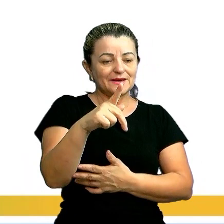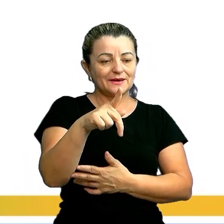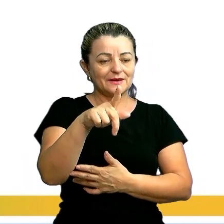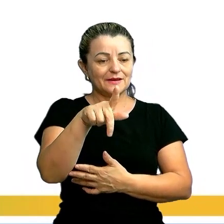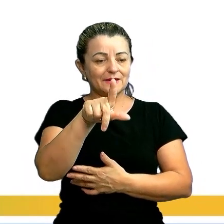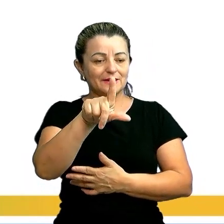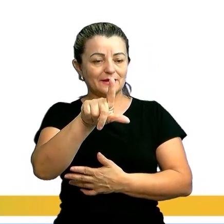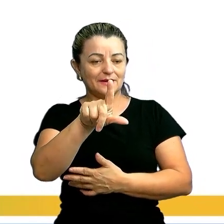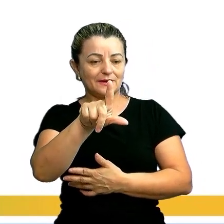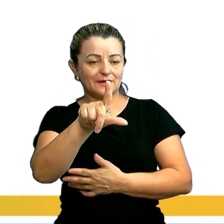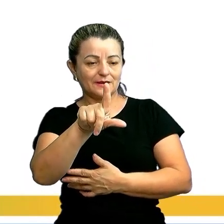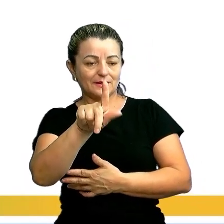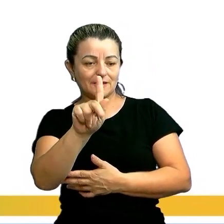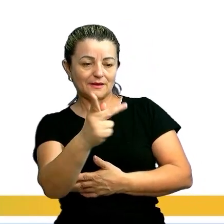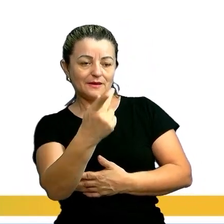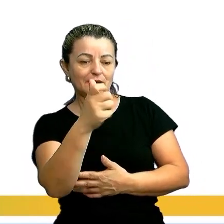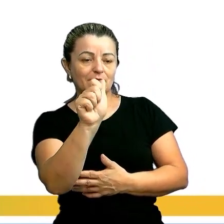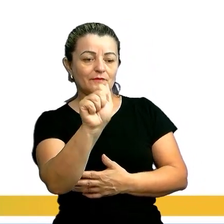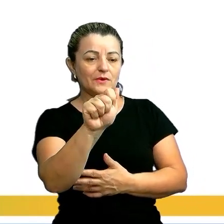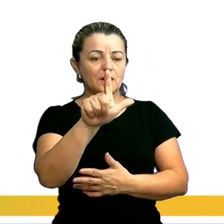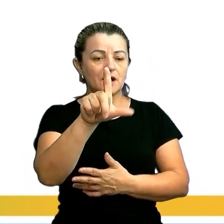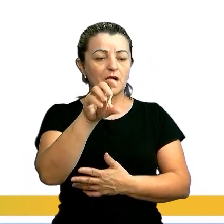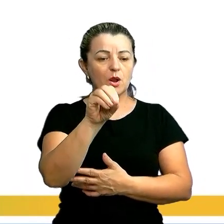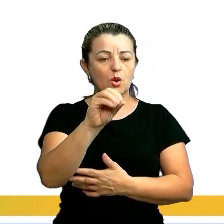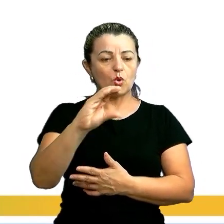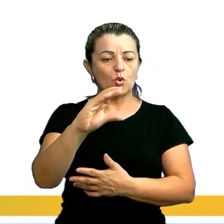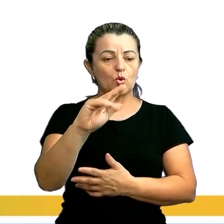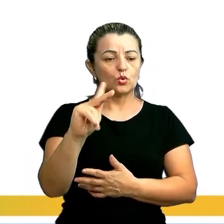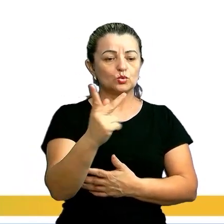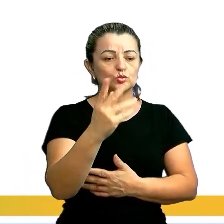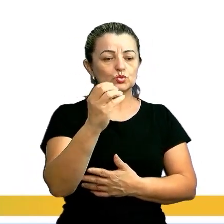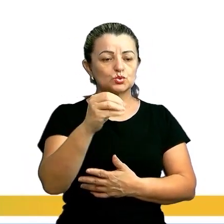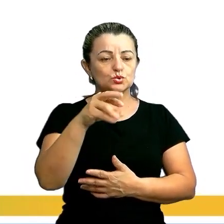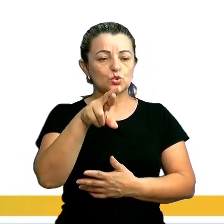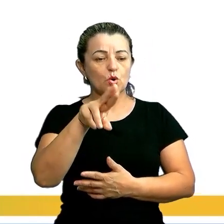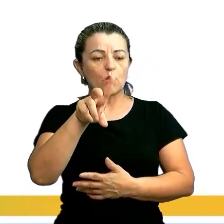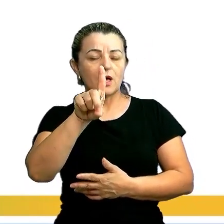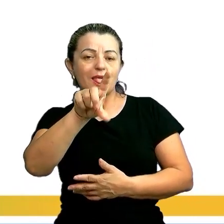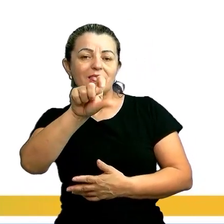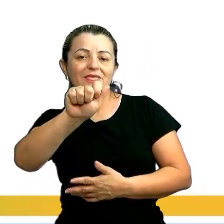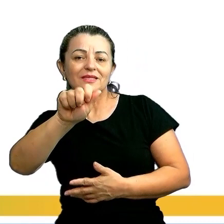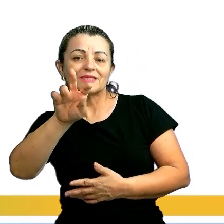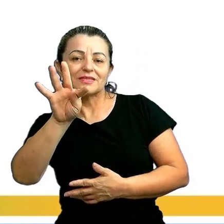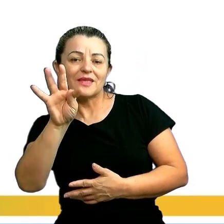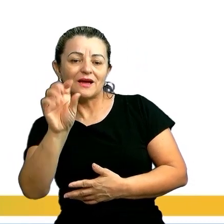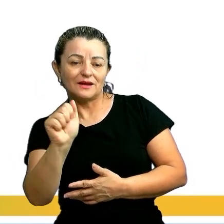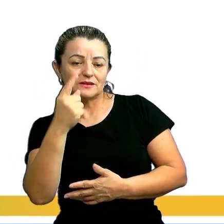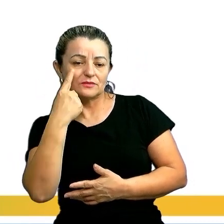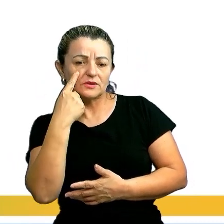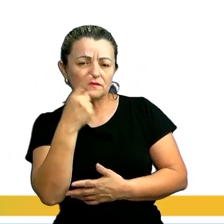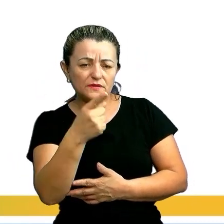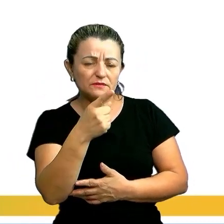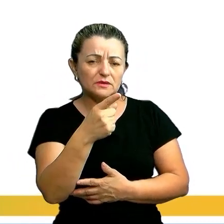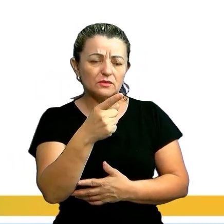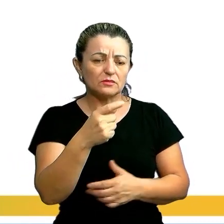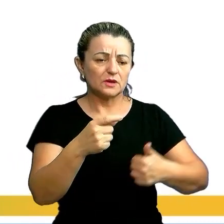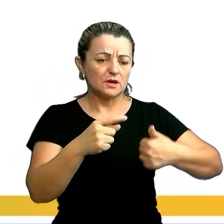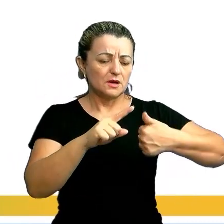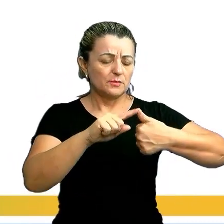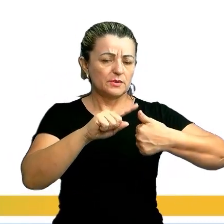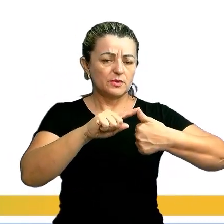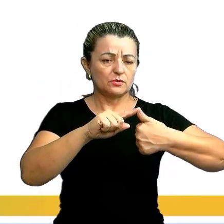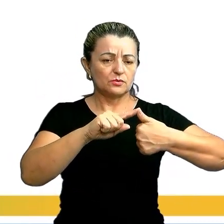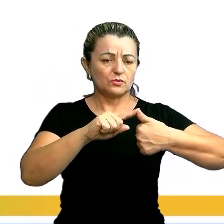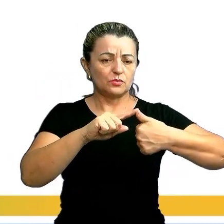ficou pequenininho aí, mas é aquele terceiro grupo, de baixo para cima. Tá?